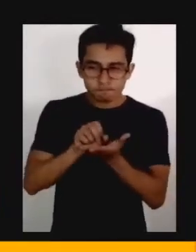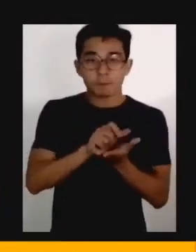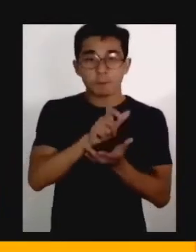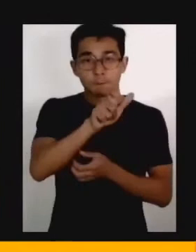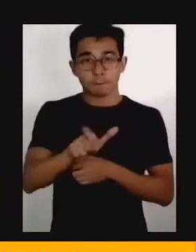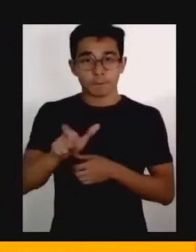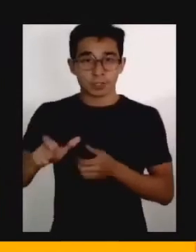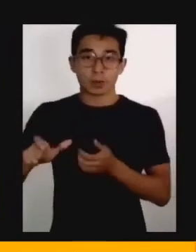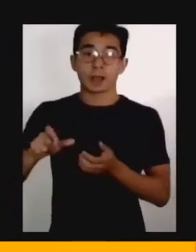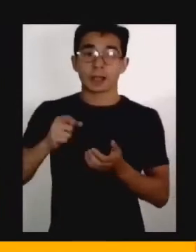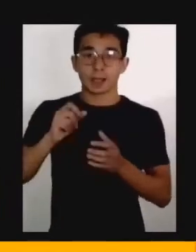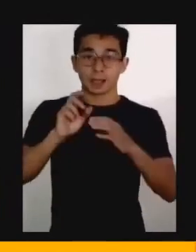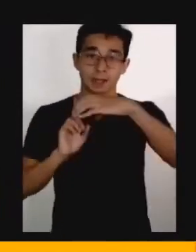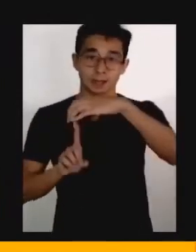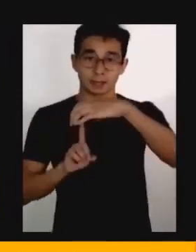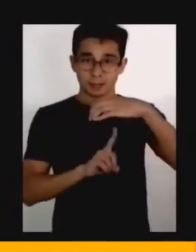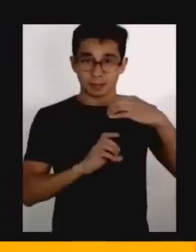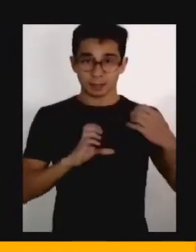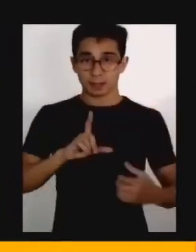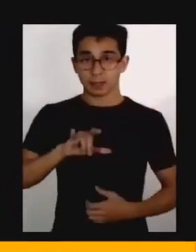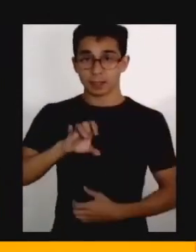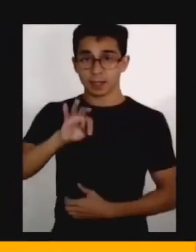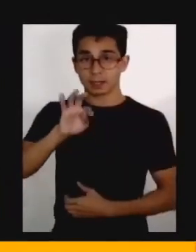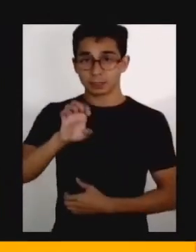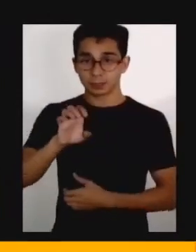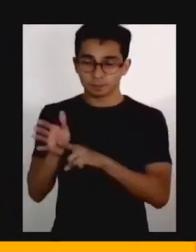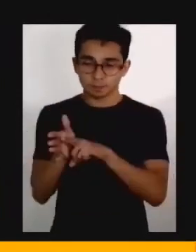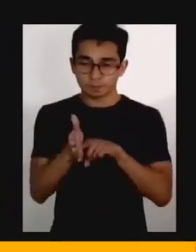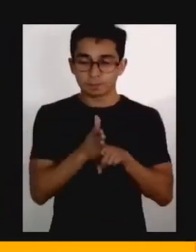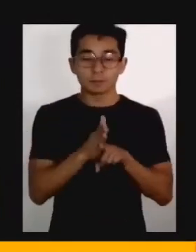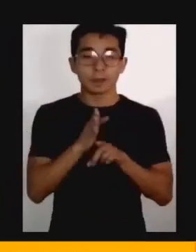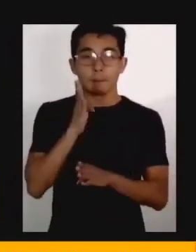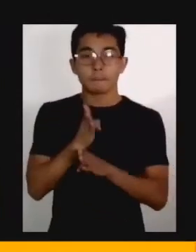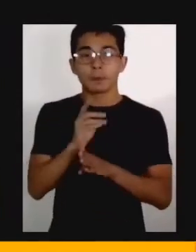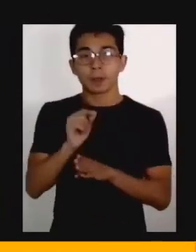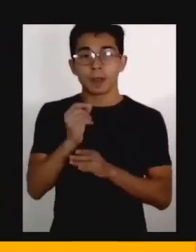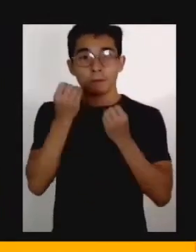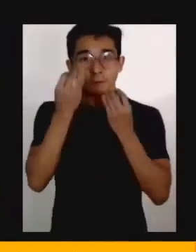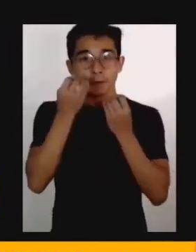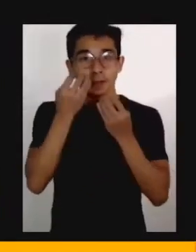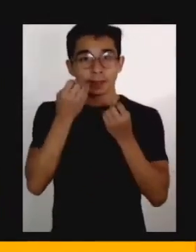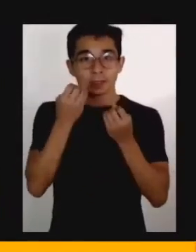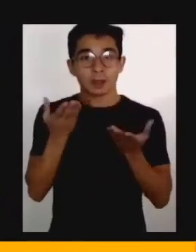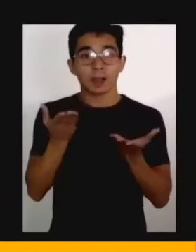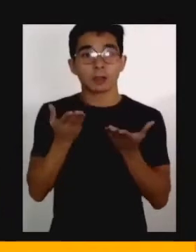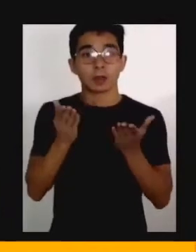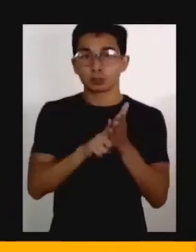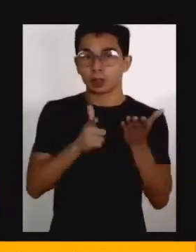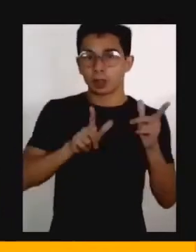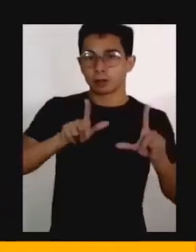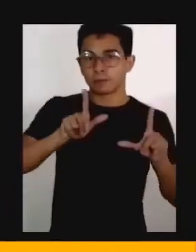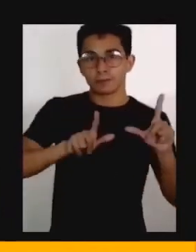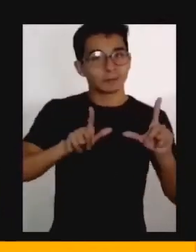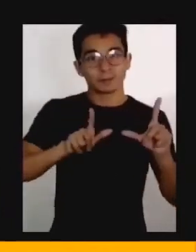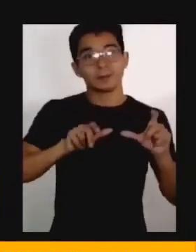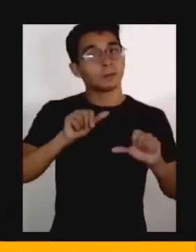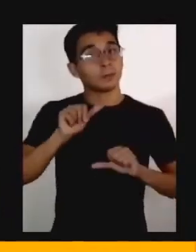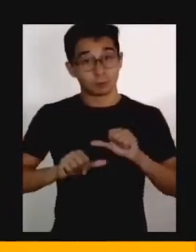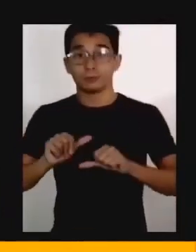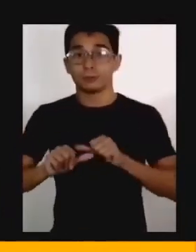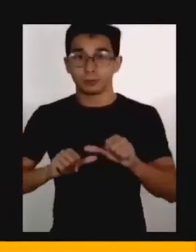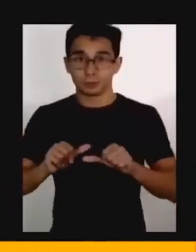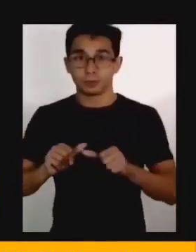potenciais clientes, que o hábito de consumo de informação vem mudando. Muita gente fala até, né, que os jovens não